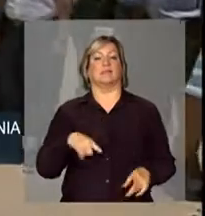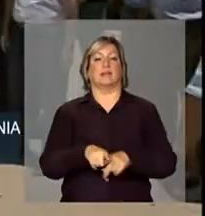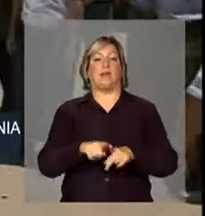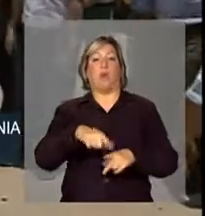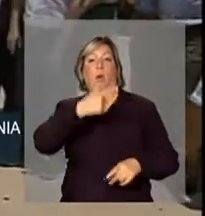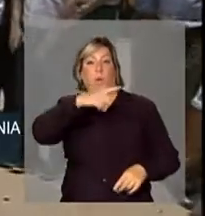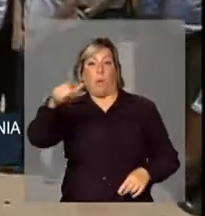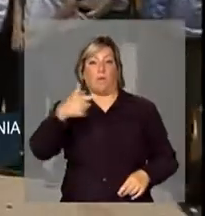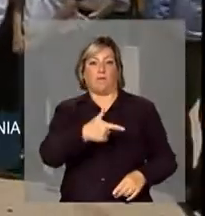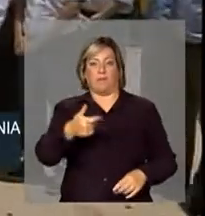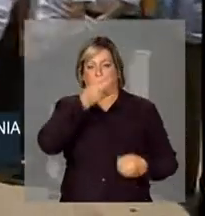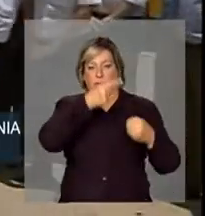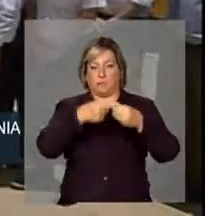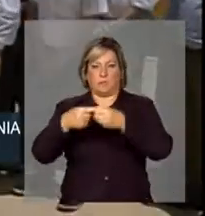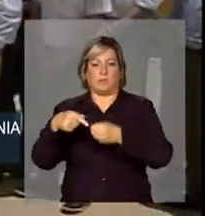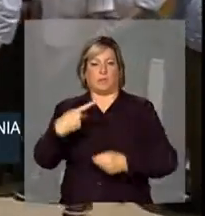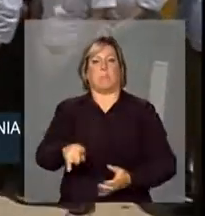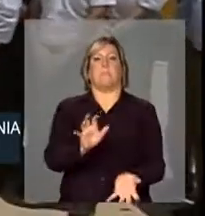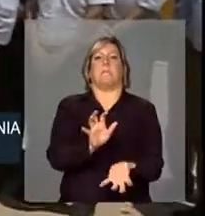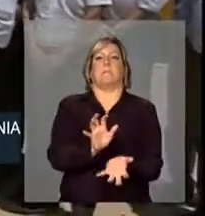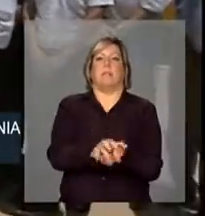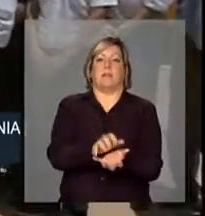municípios de